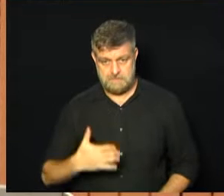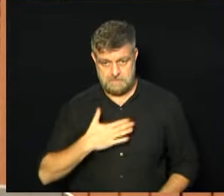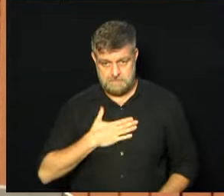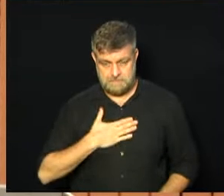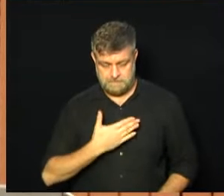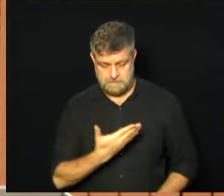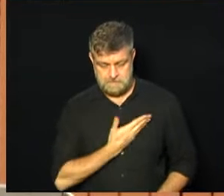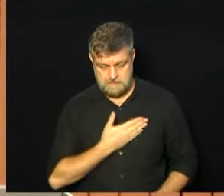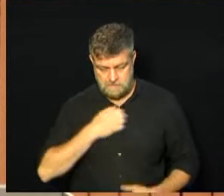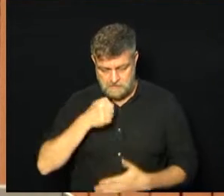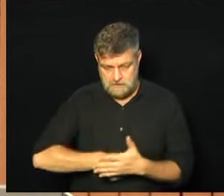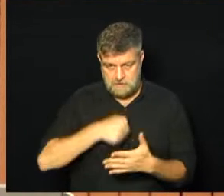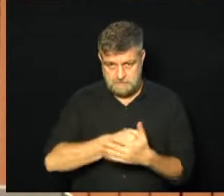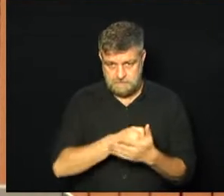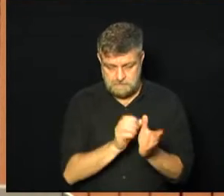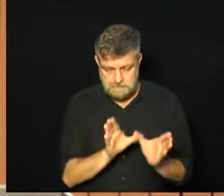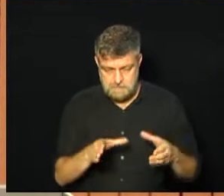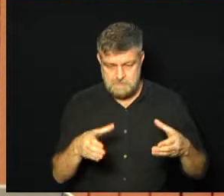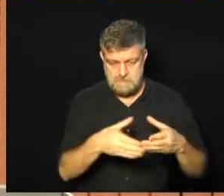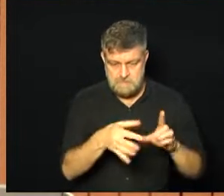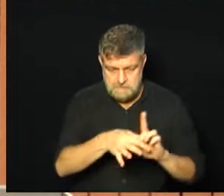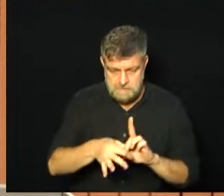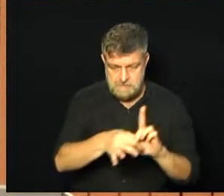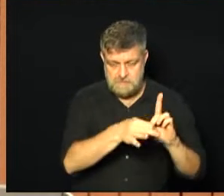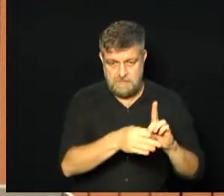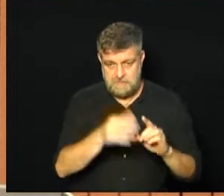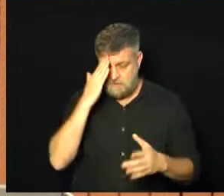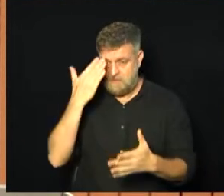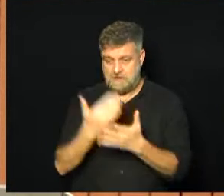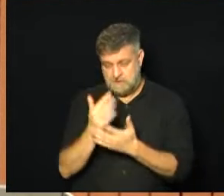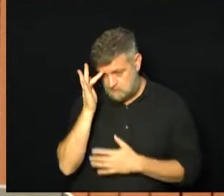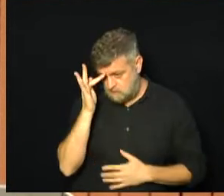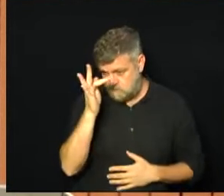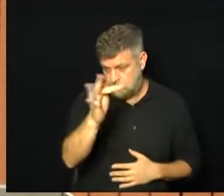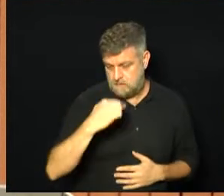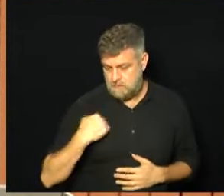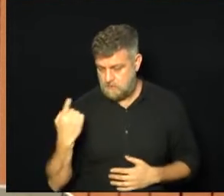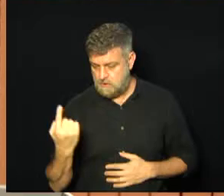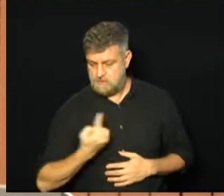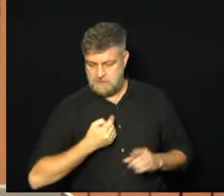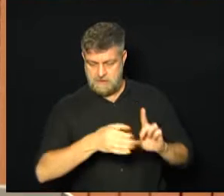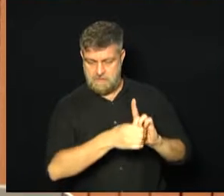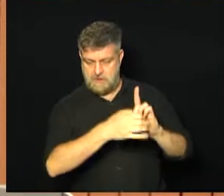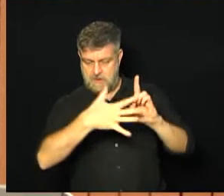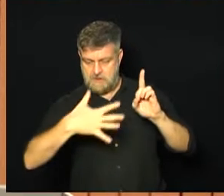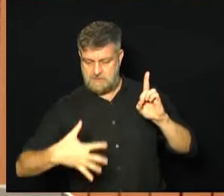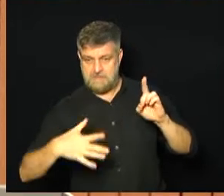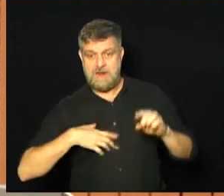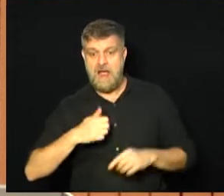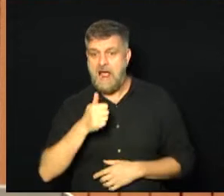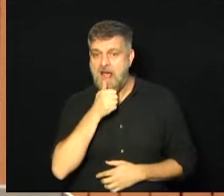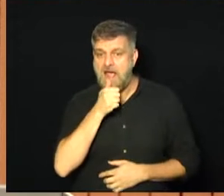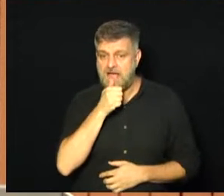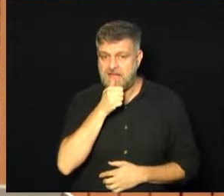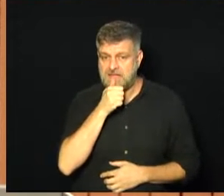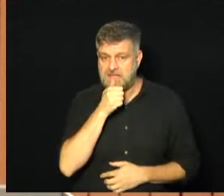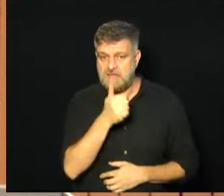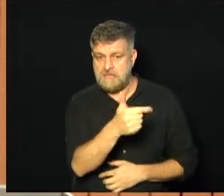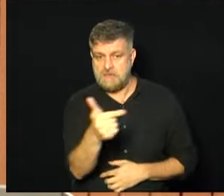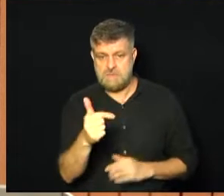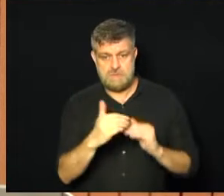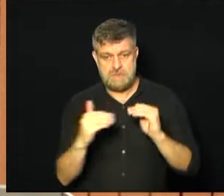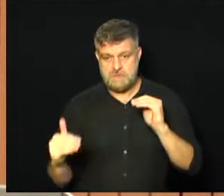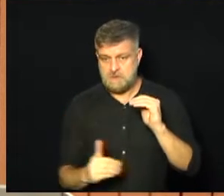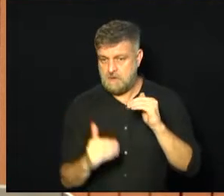coletiva, de que realmente um dia, talvez, nós sejamos realmente uma democracia racial, que ainda não somos. Obrigado